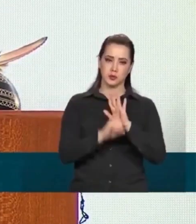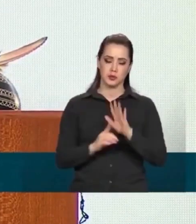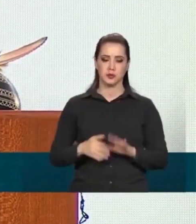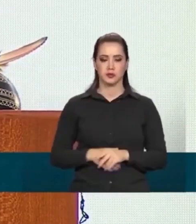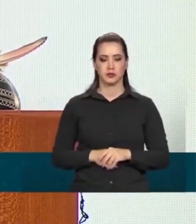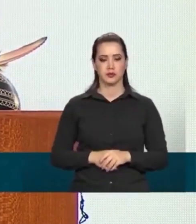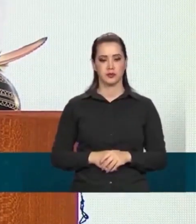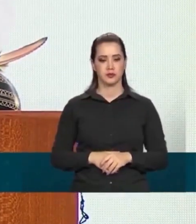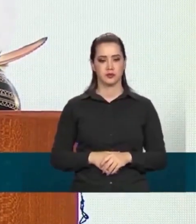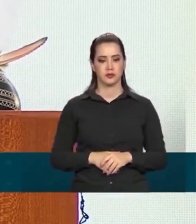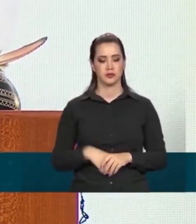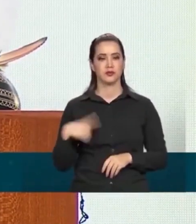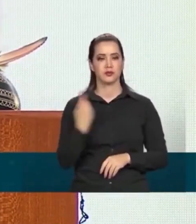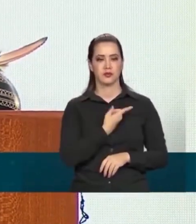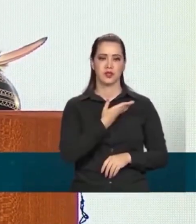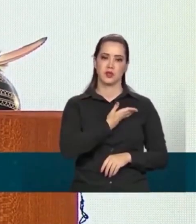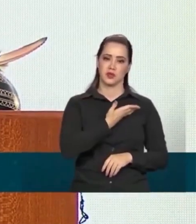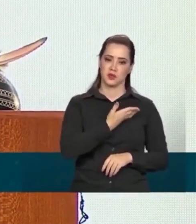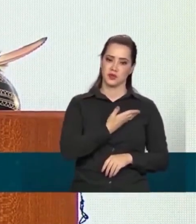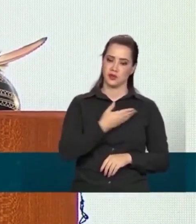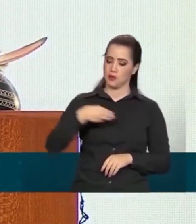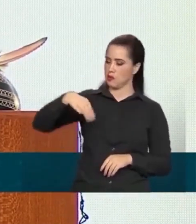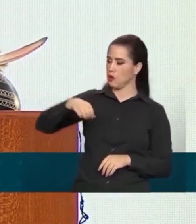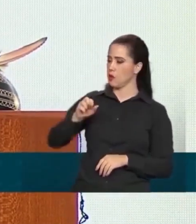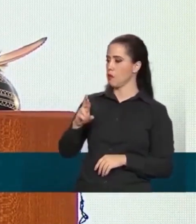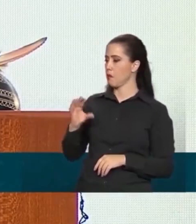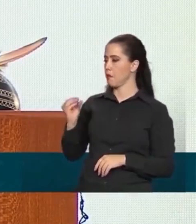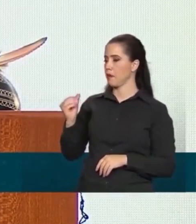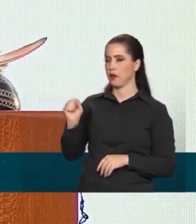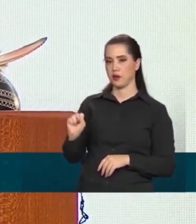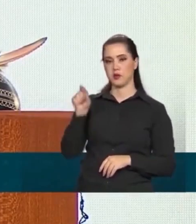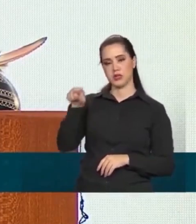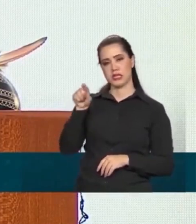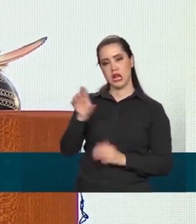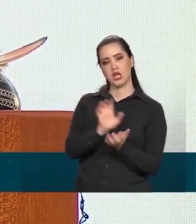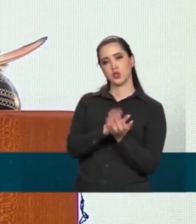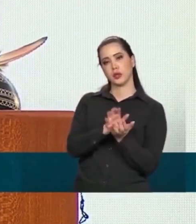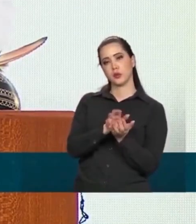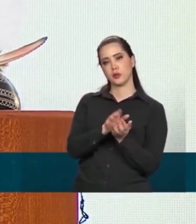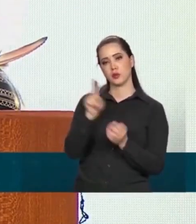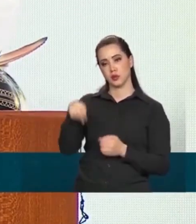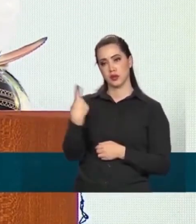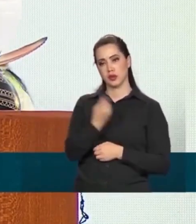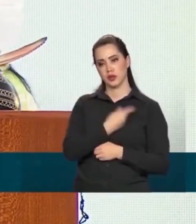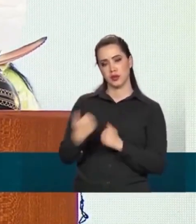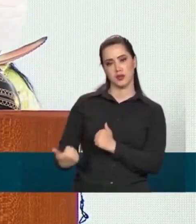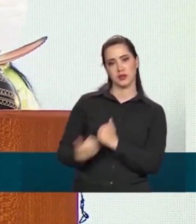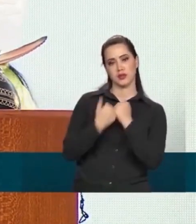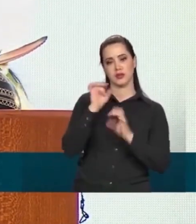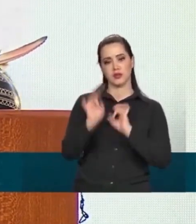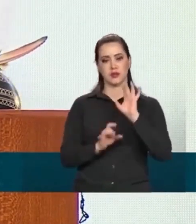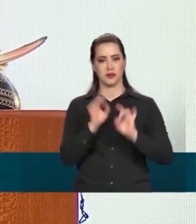Eunice kierechu secretária dos direitos ambientais e territoriais Ceiça pitaguari